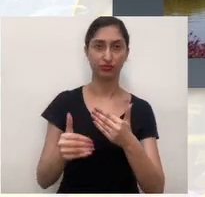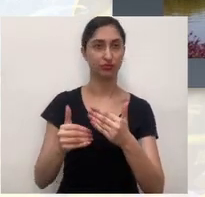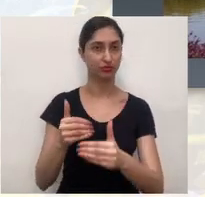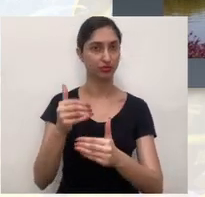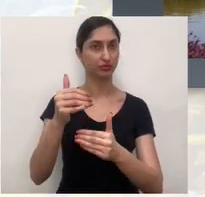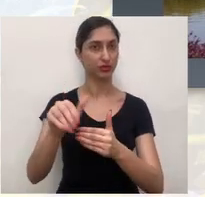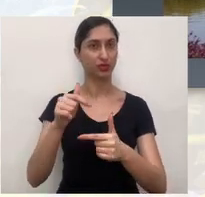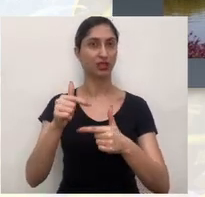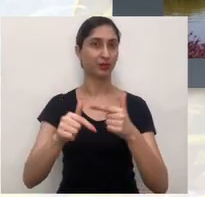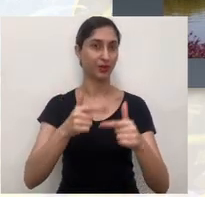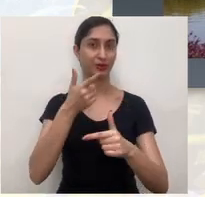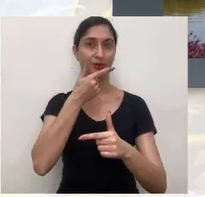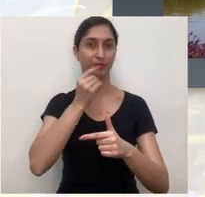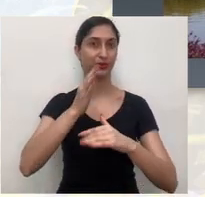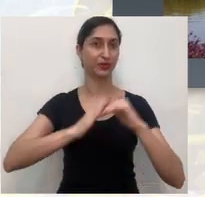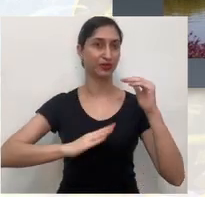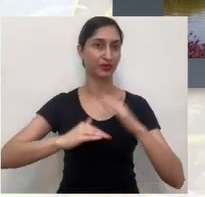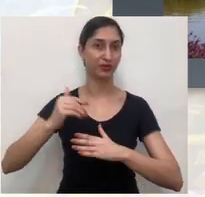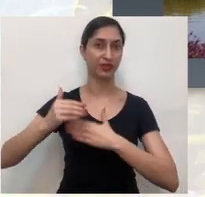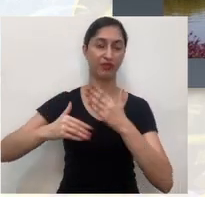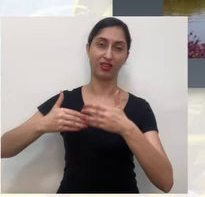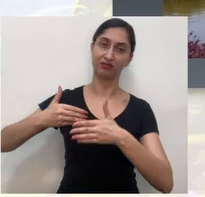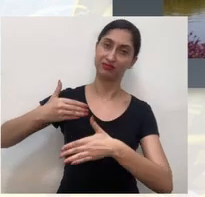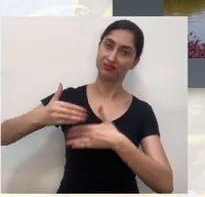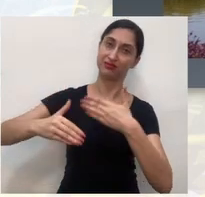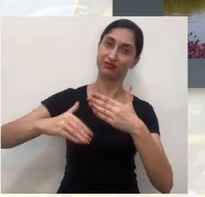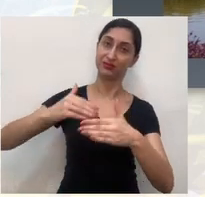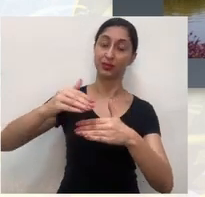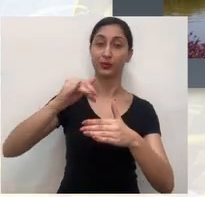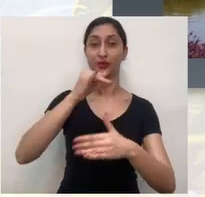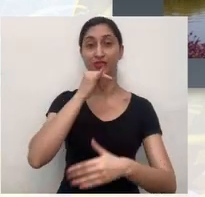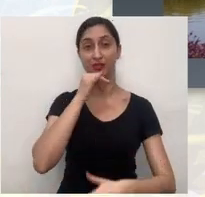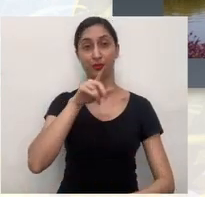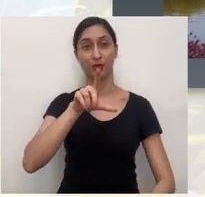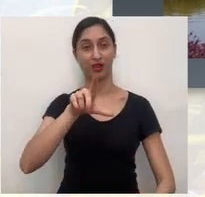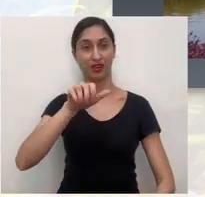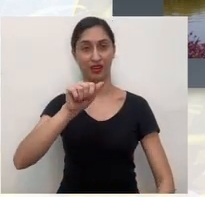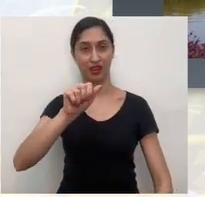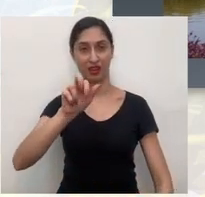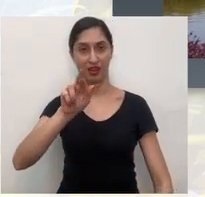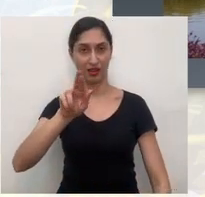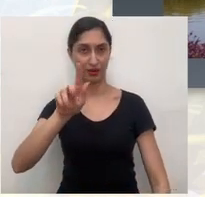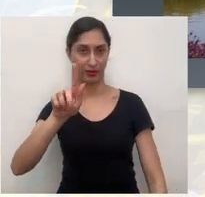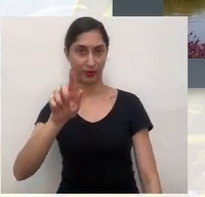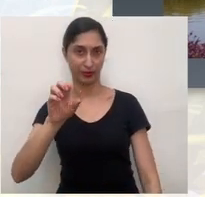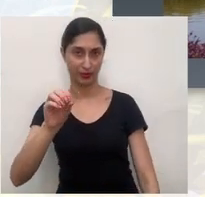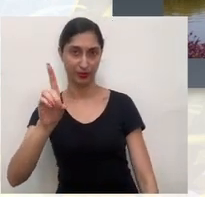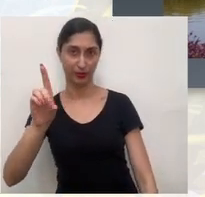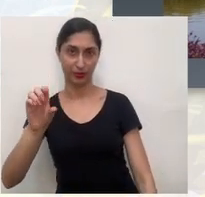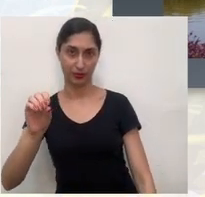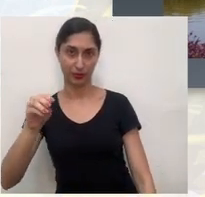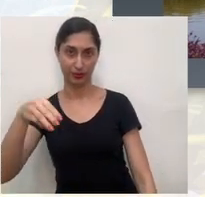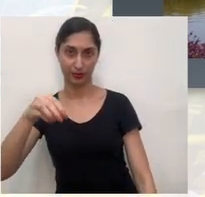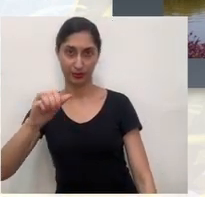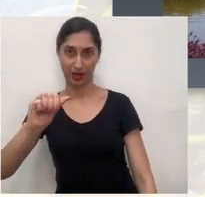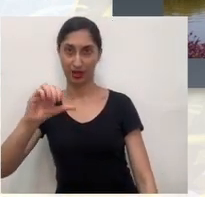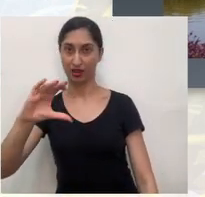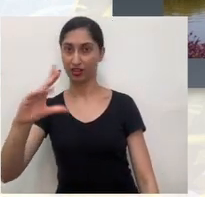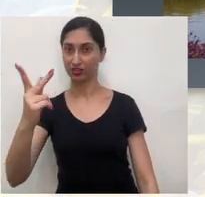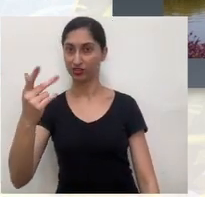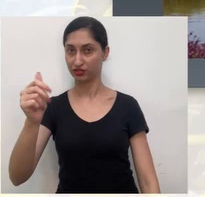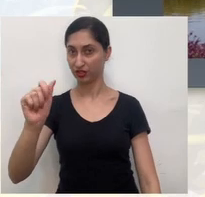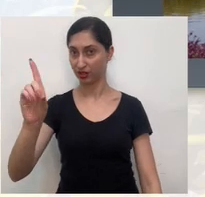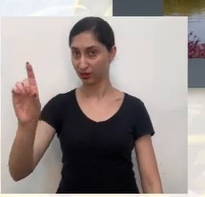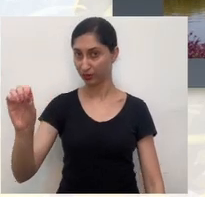Marx. O desenho de piso do Largo do Machado, no Rio de Janeiro, que é uma coisa da década de